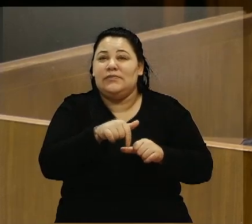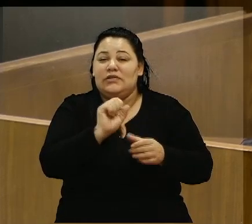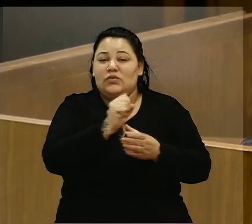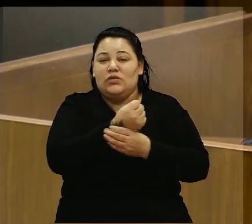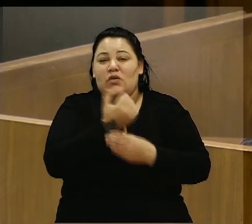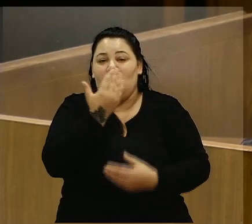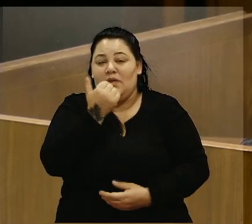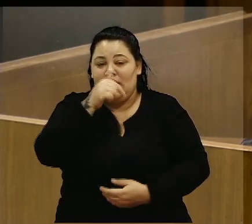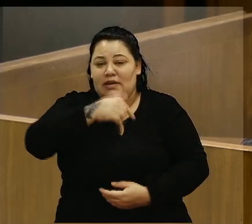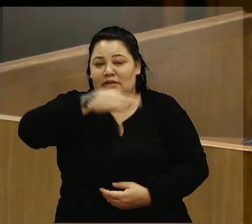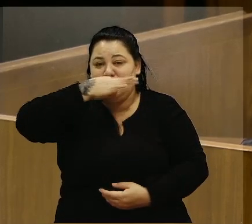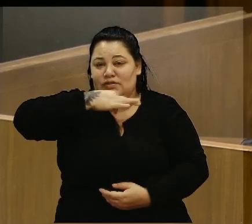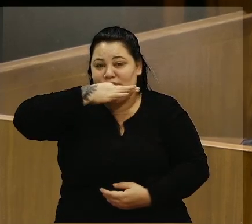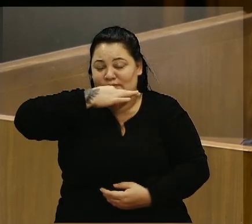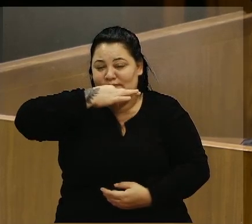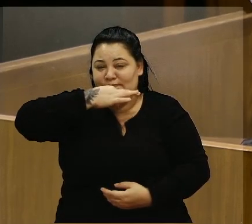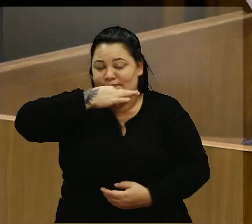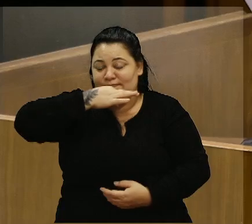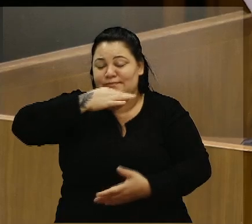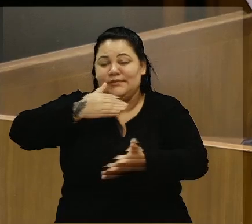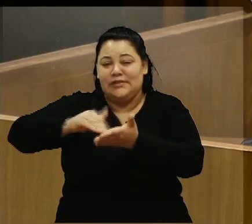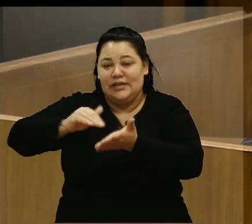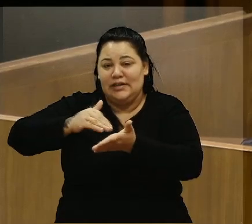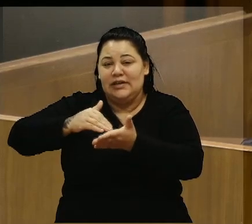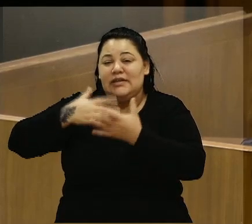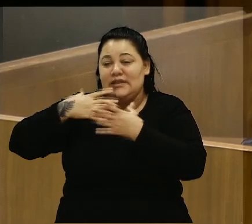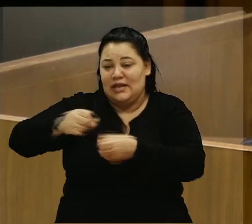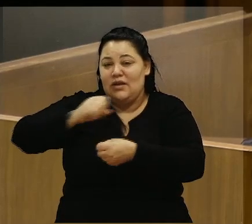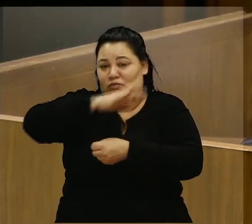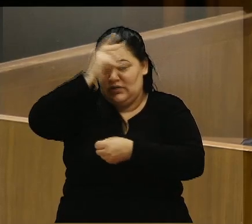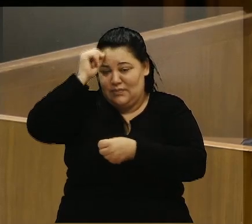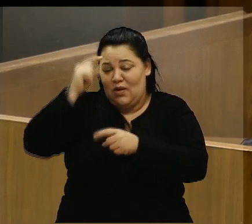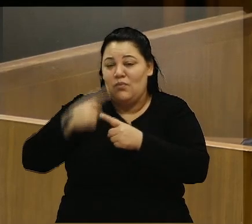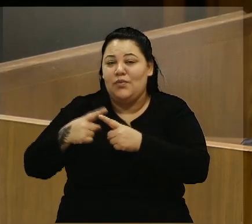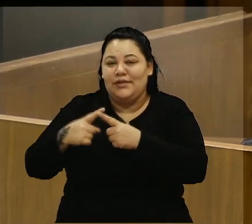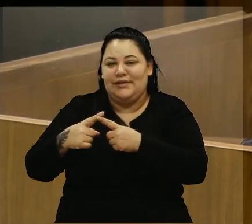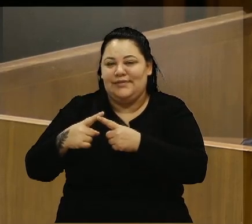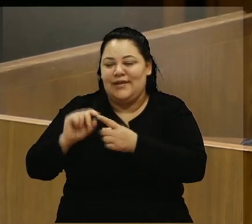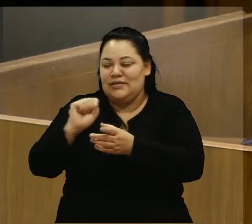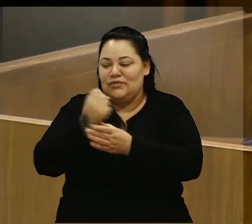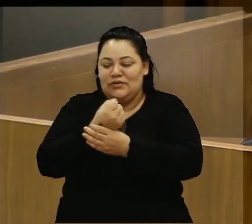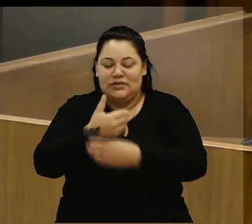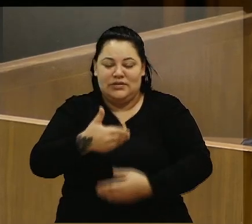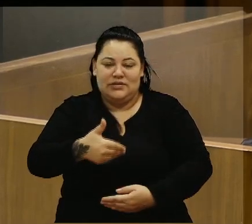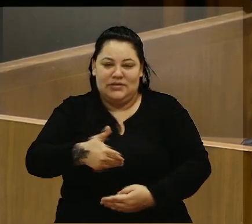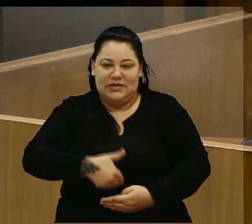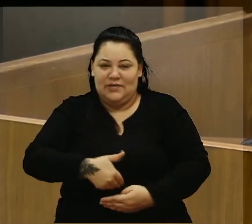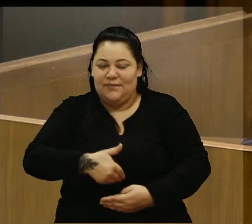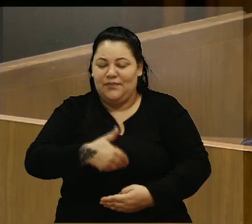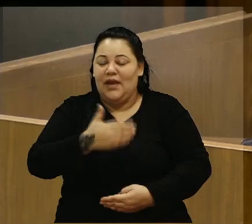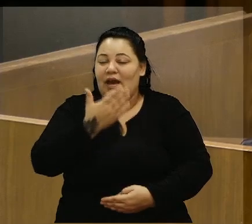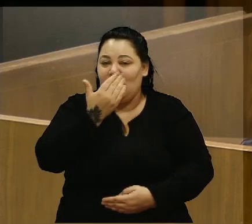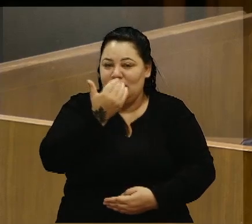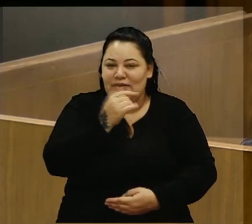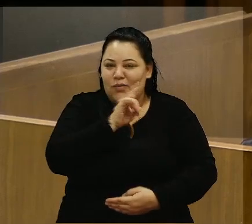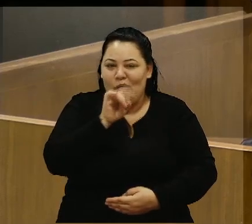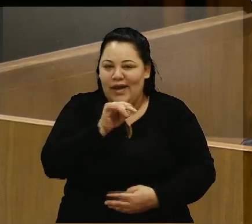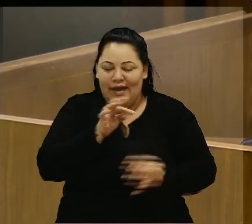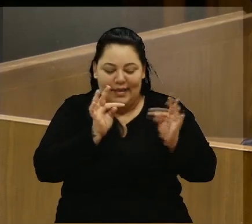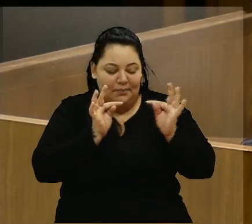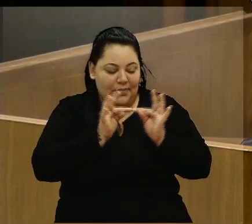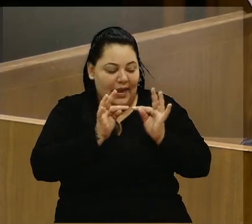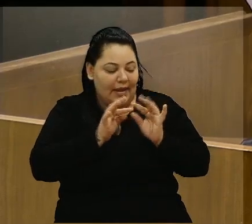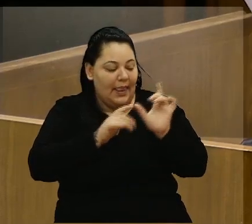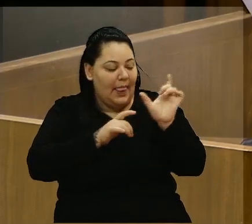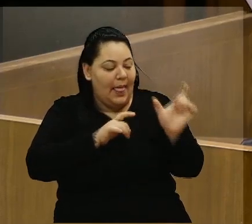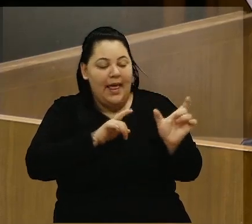Caxias do Sul em uma secretaria municipal. Porque segurança alimentar não pode ser apenas um termo técnico. Ele precisa ser